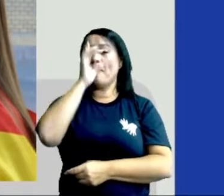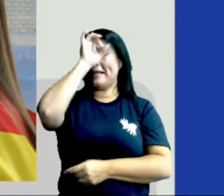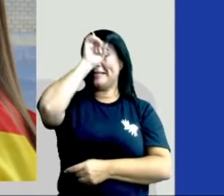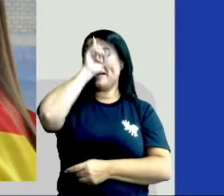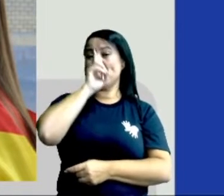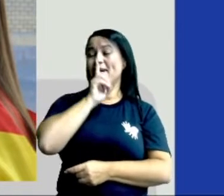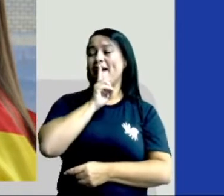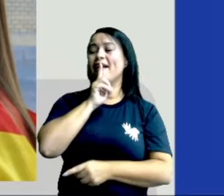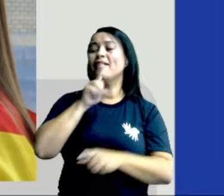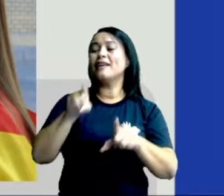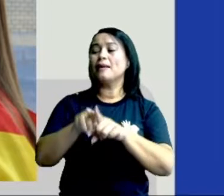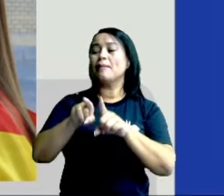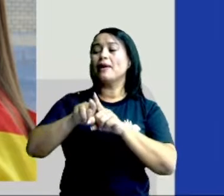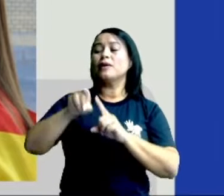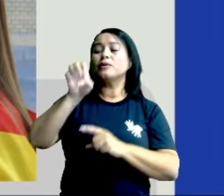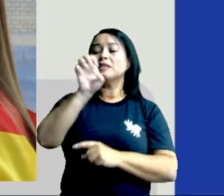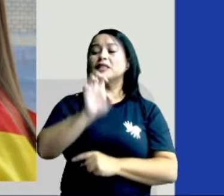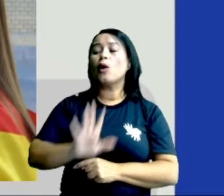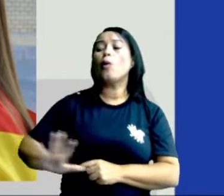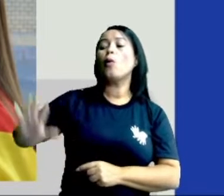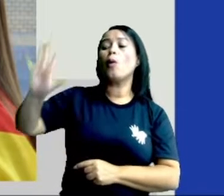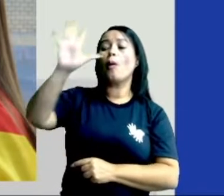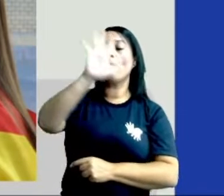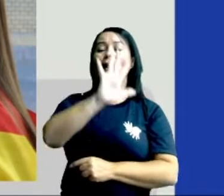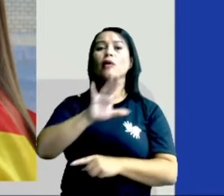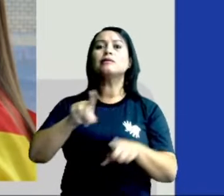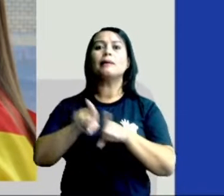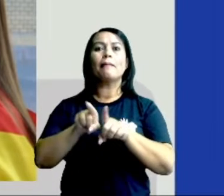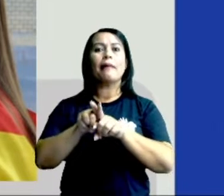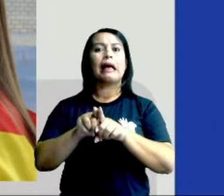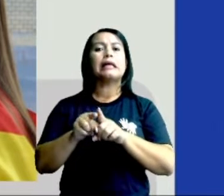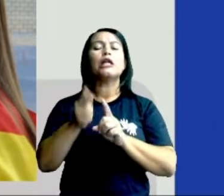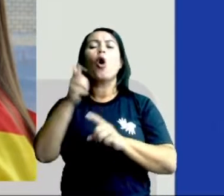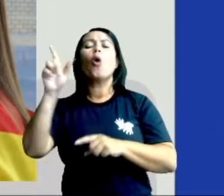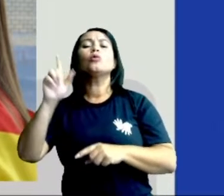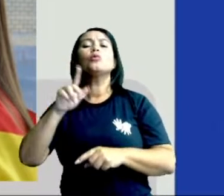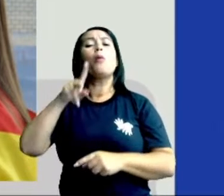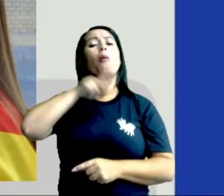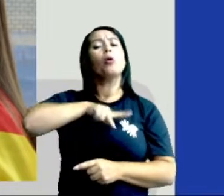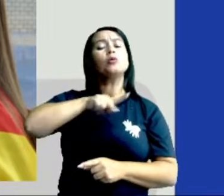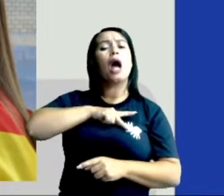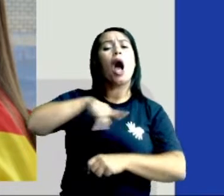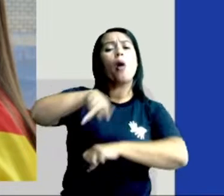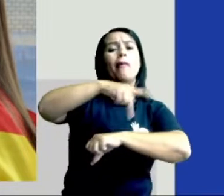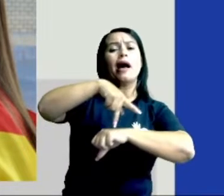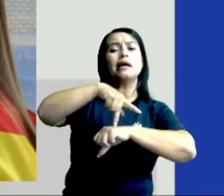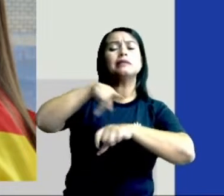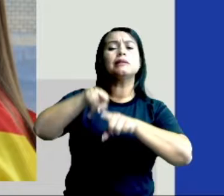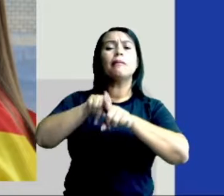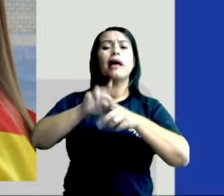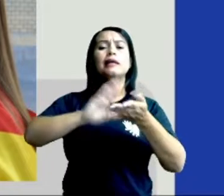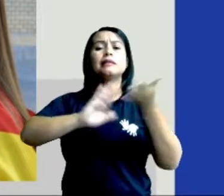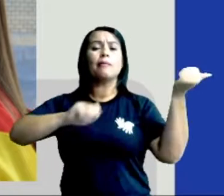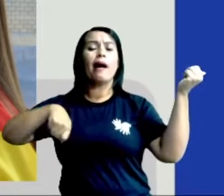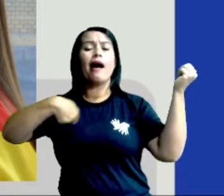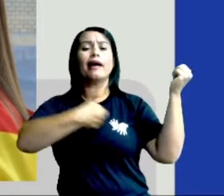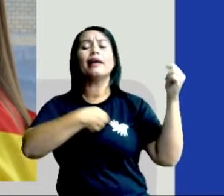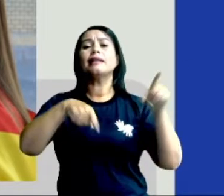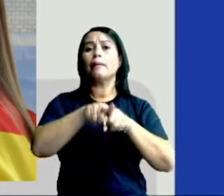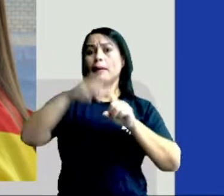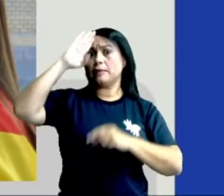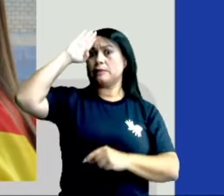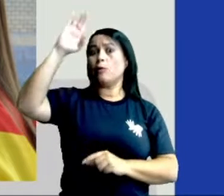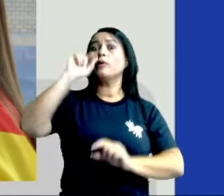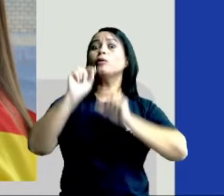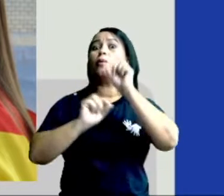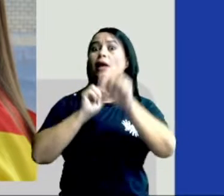os europeus vindo de outros locais que não só Portugal e Espanha, mas principalmente os italianos. E aí a gente